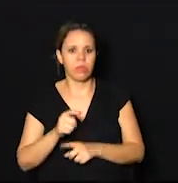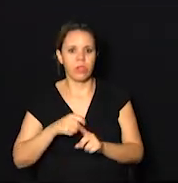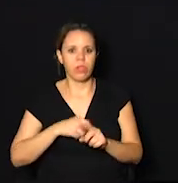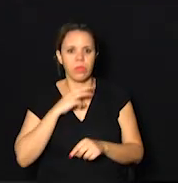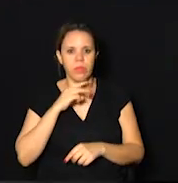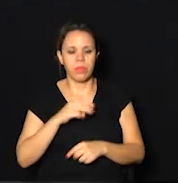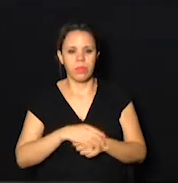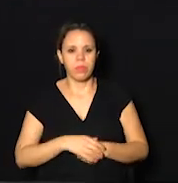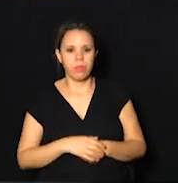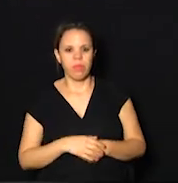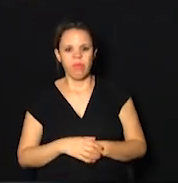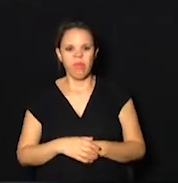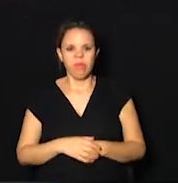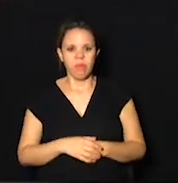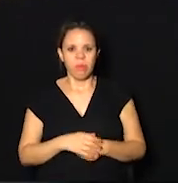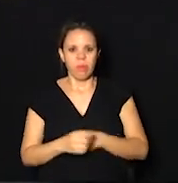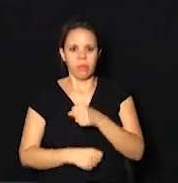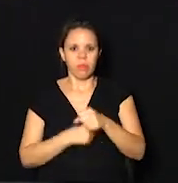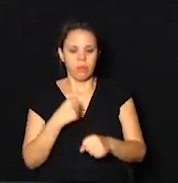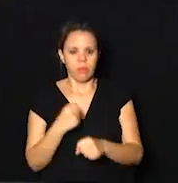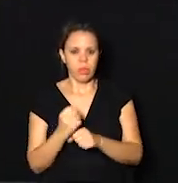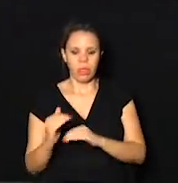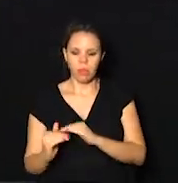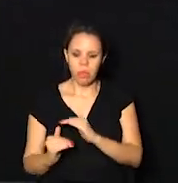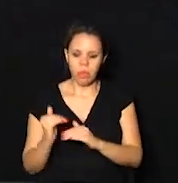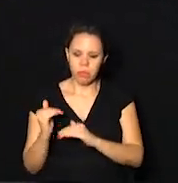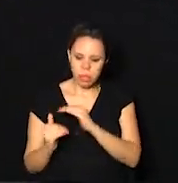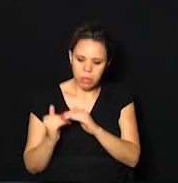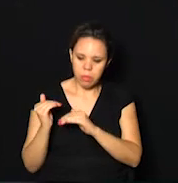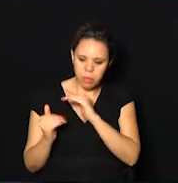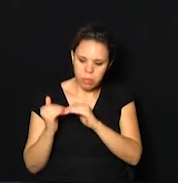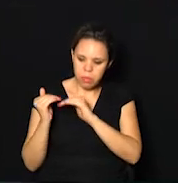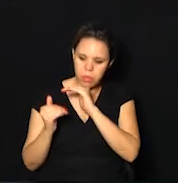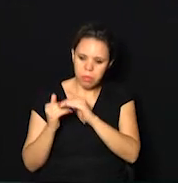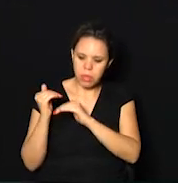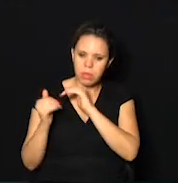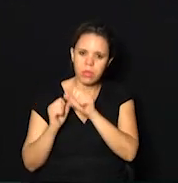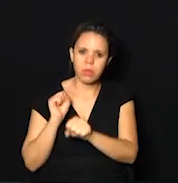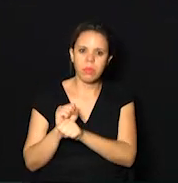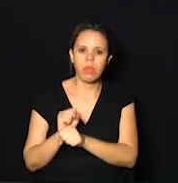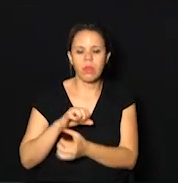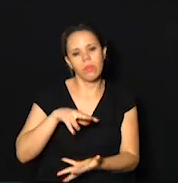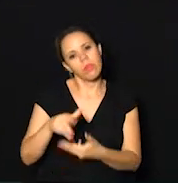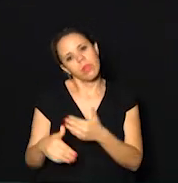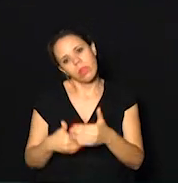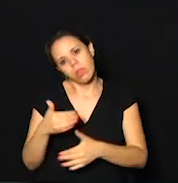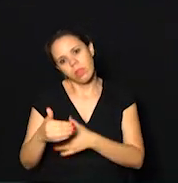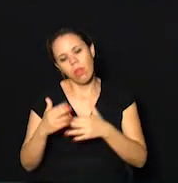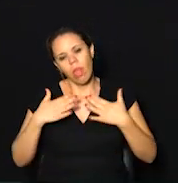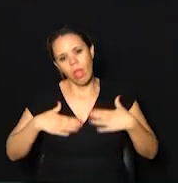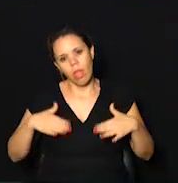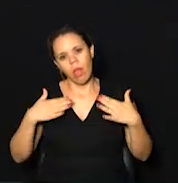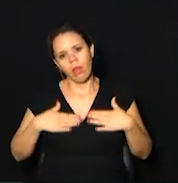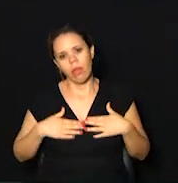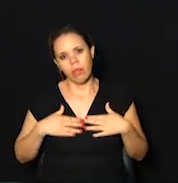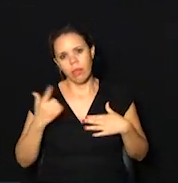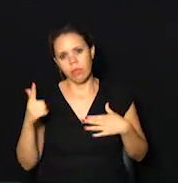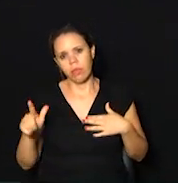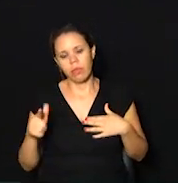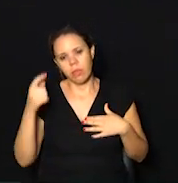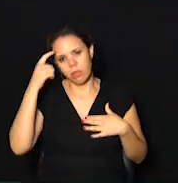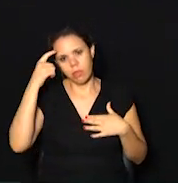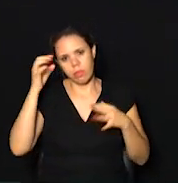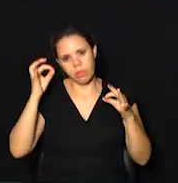e meio esse marcos eu levo cada ano como uma escadinha na então eu espero passar o mundo agora depois vou descansar por